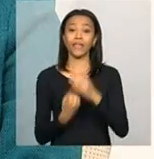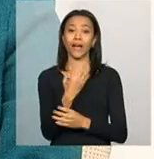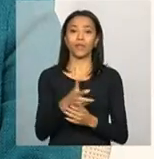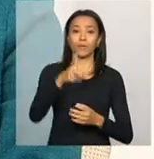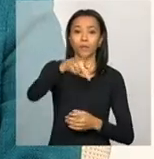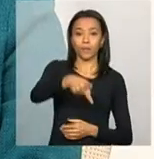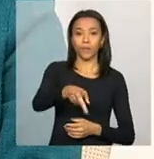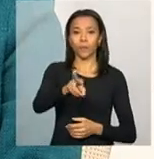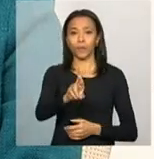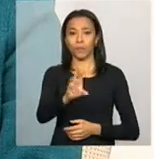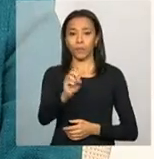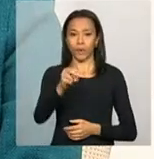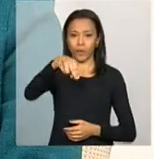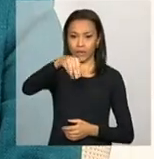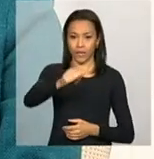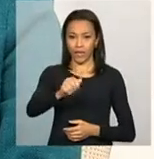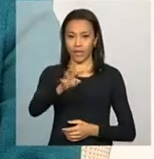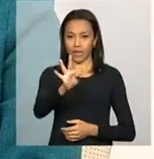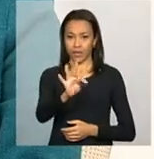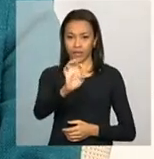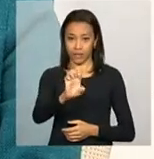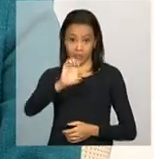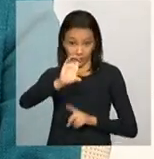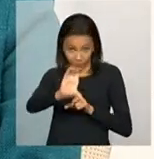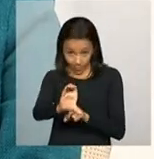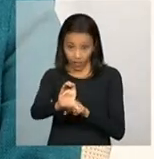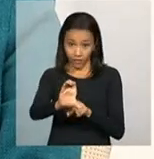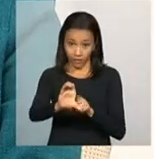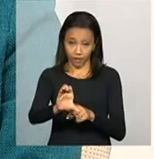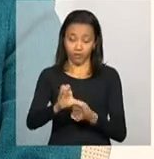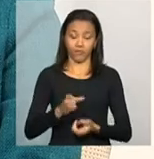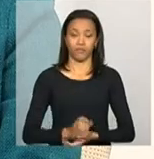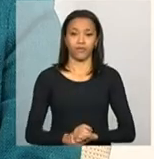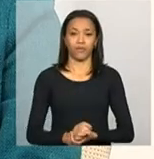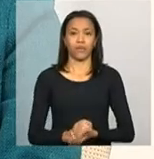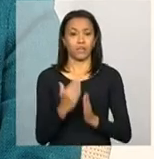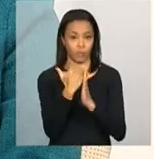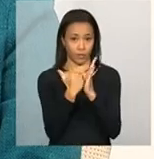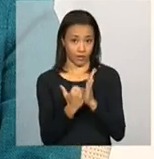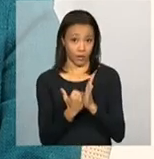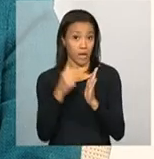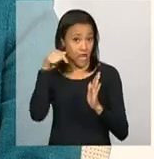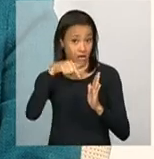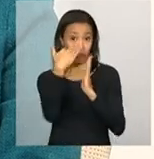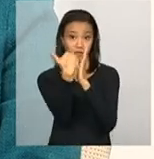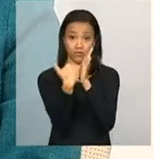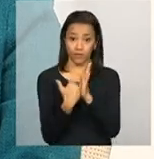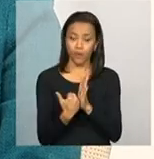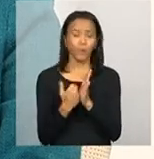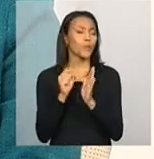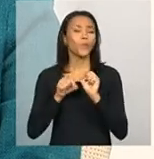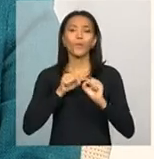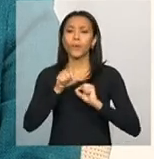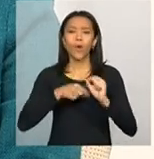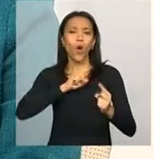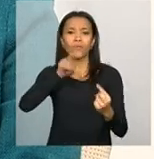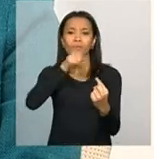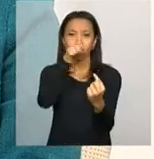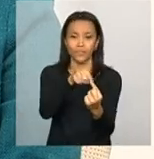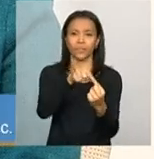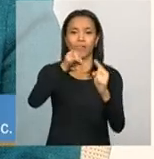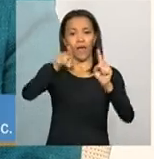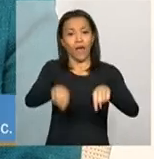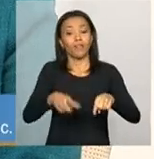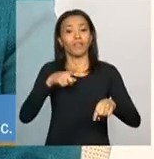Programa Nacional de Acesso ao Ensino Técnico e ao Emprego. Com esse programa, busca-se o acesso